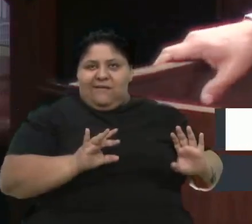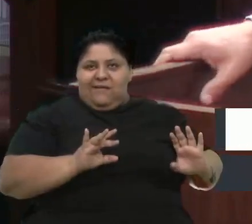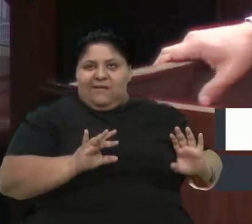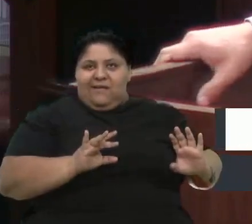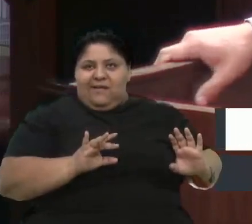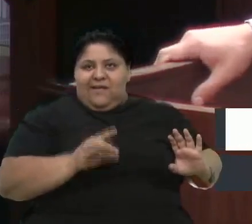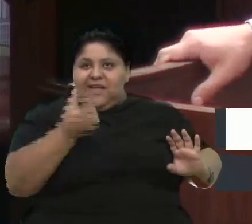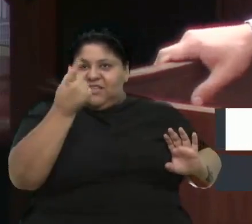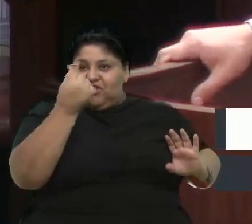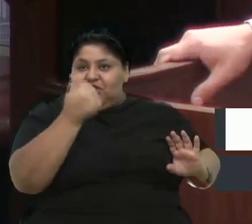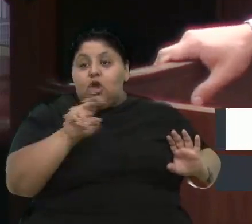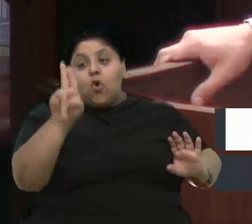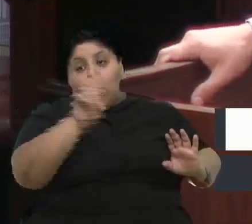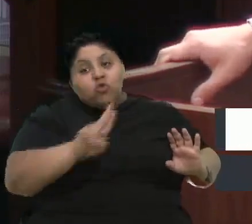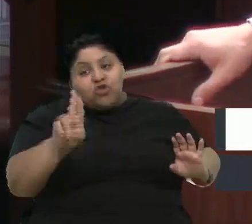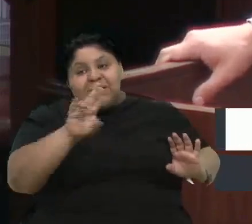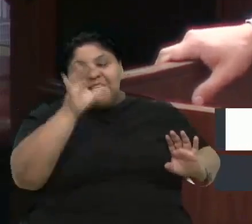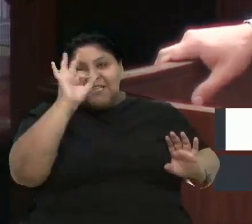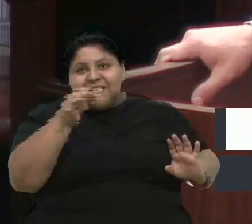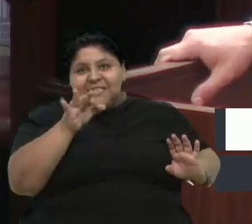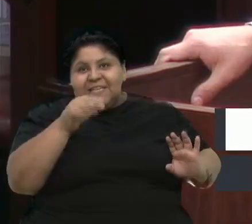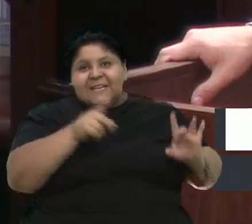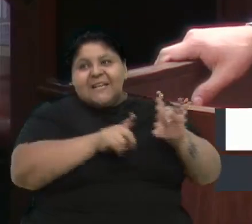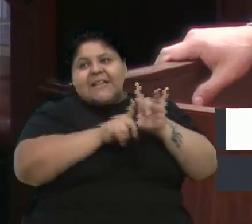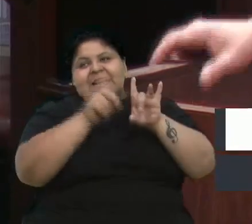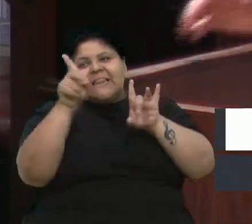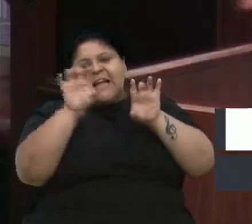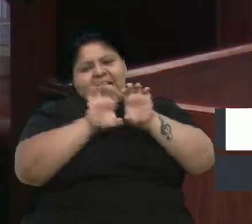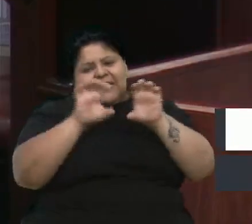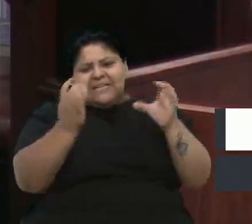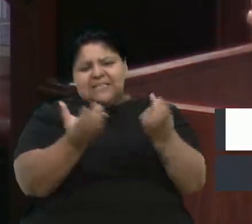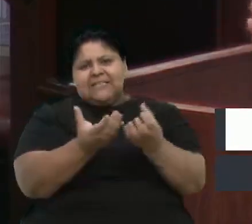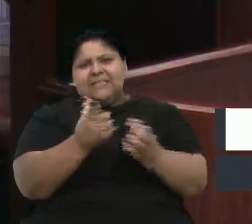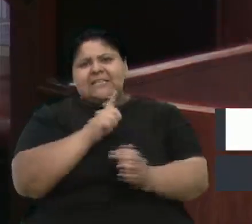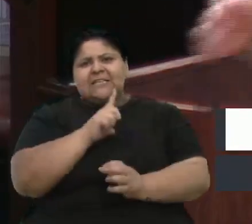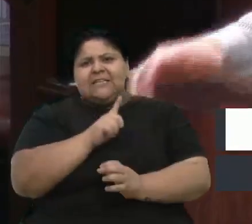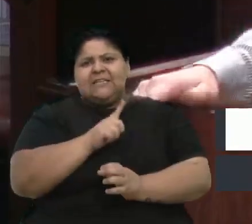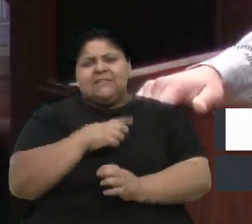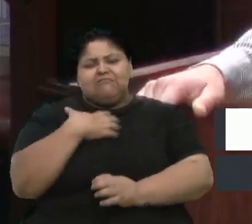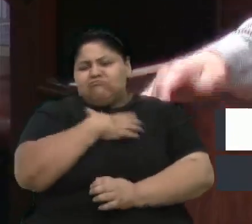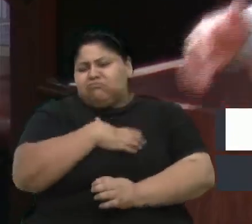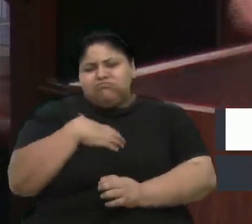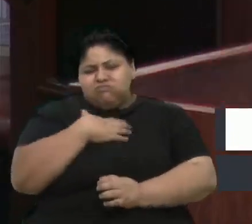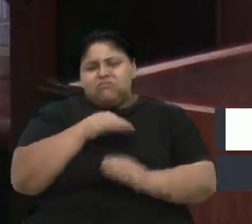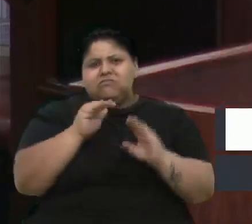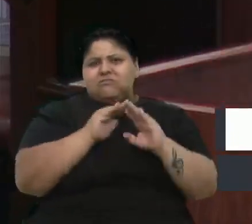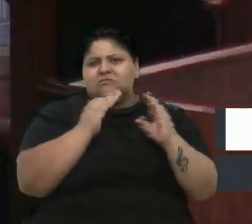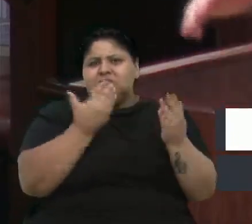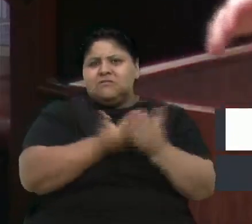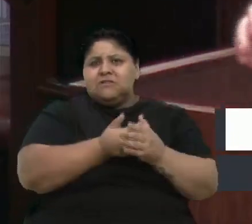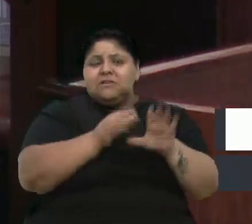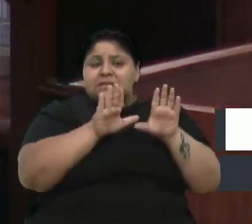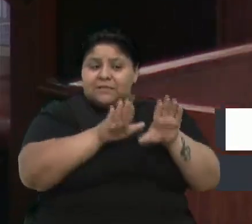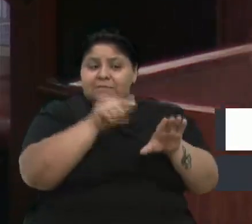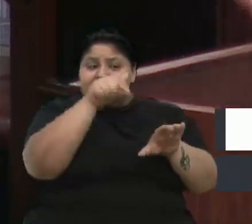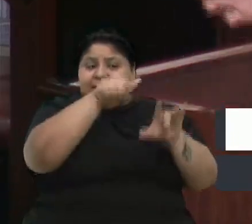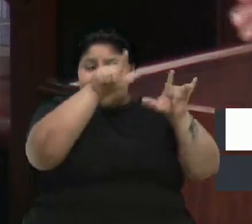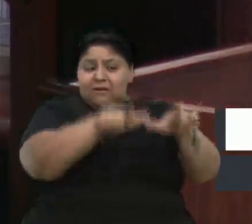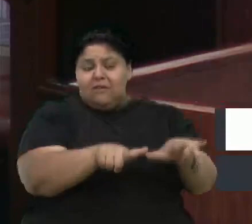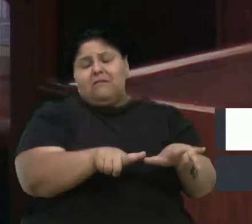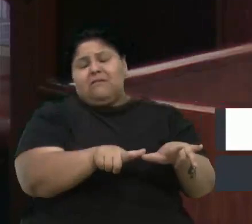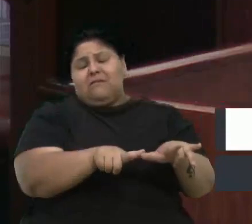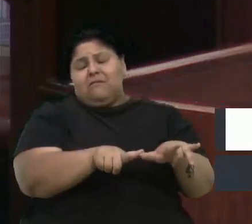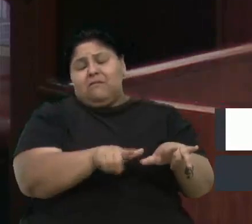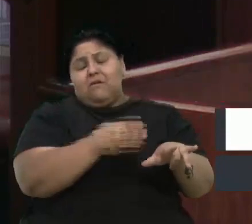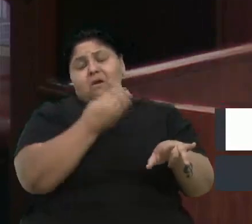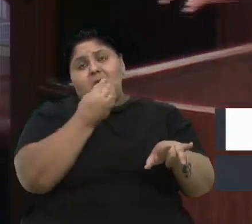ser utilizado. E lá naquela comunidade, eu também não desejo que aquela escola se mantenha naquele espaço ou que de fato